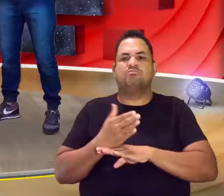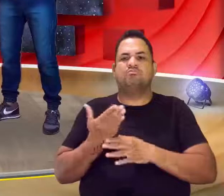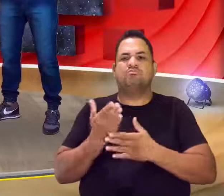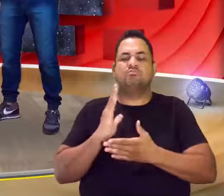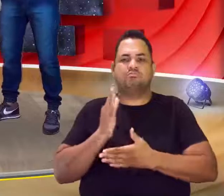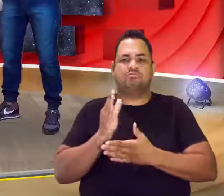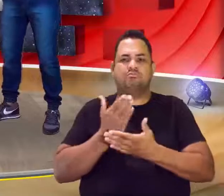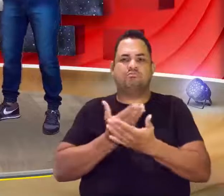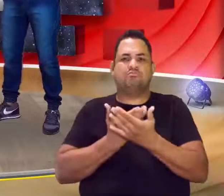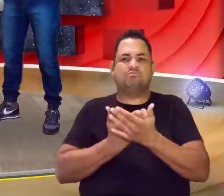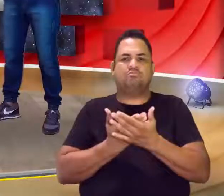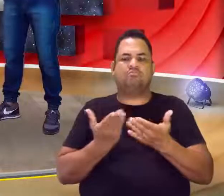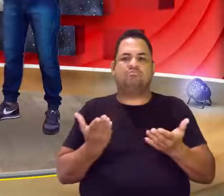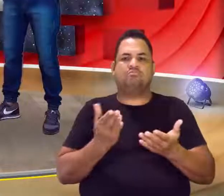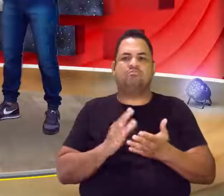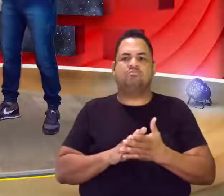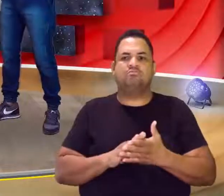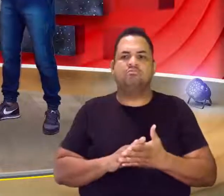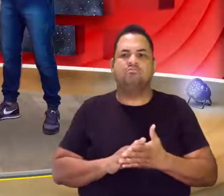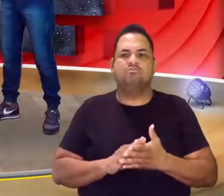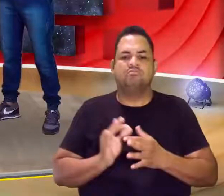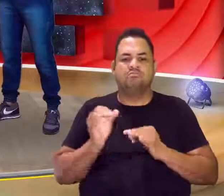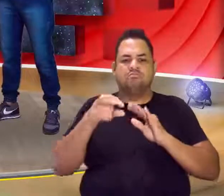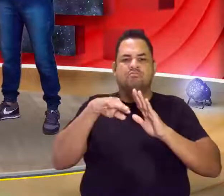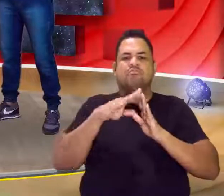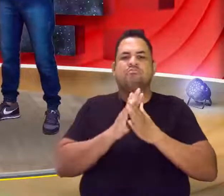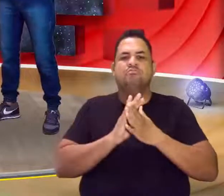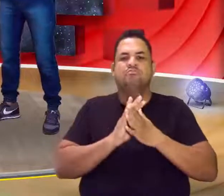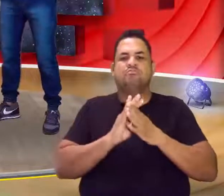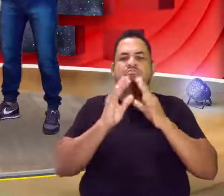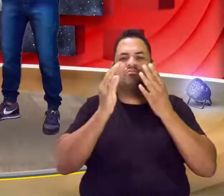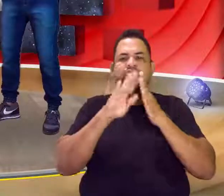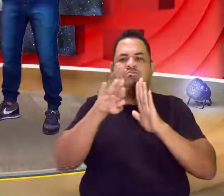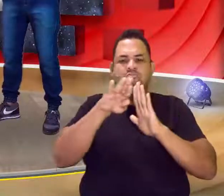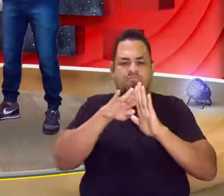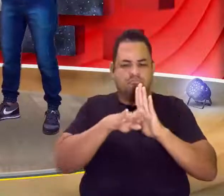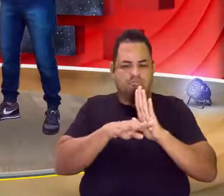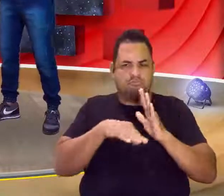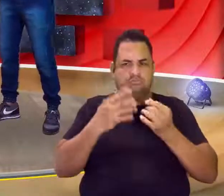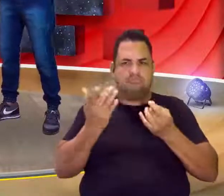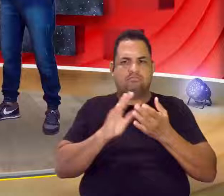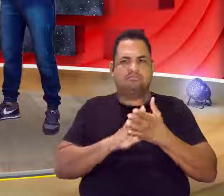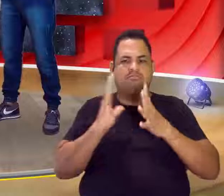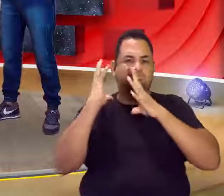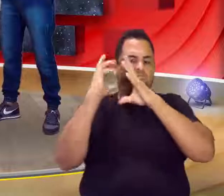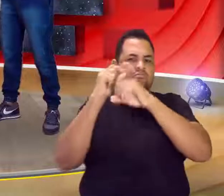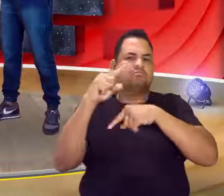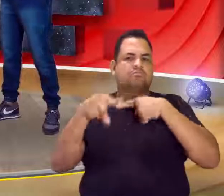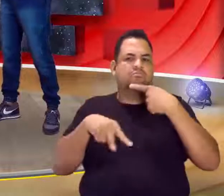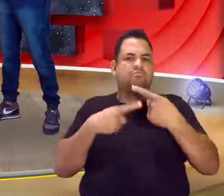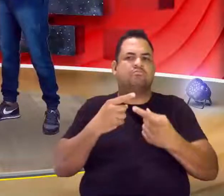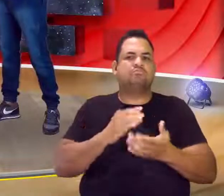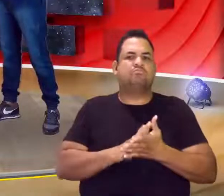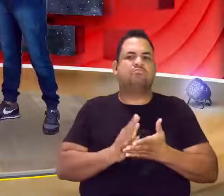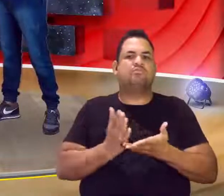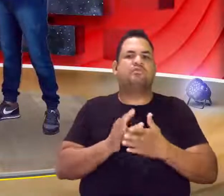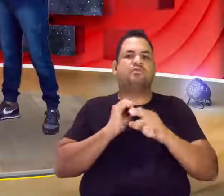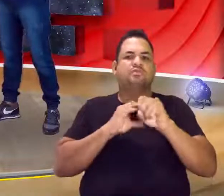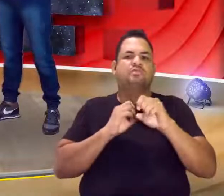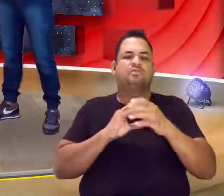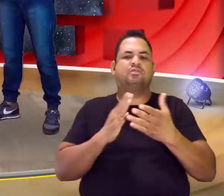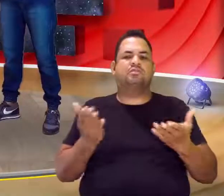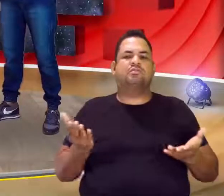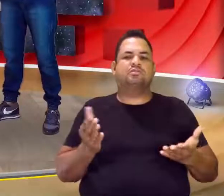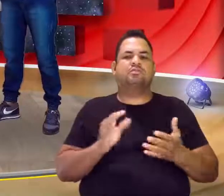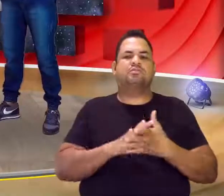já estudaram, mas seguindo o nosso critério de revisar sempre para depois cobrar, então nós usamos aquilo que foi passado